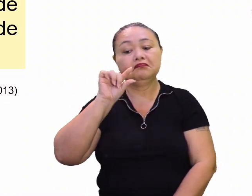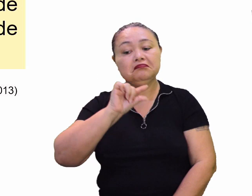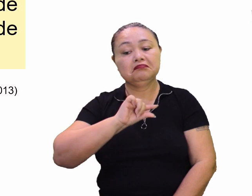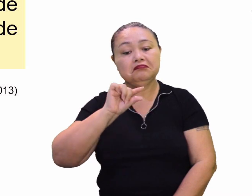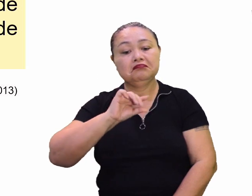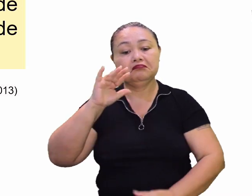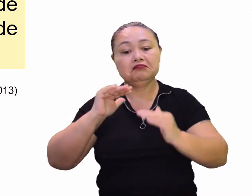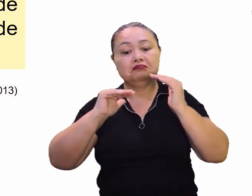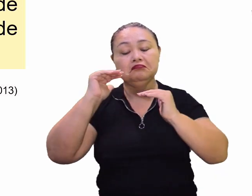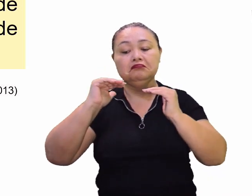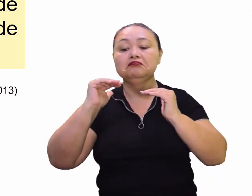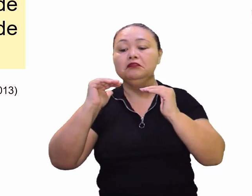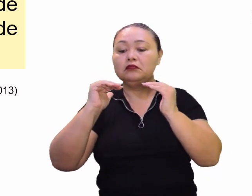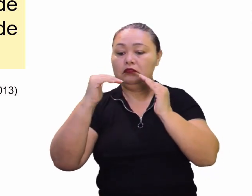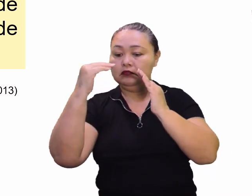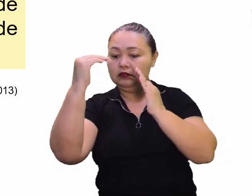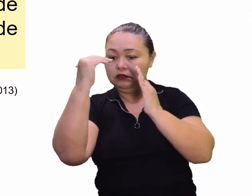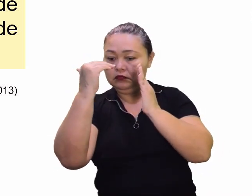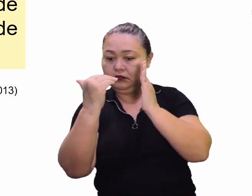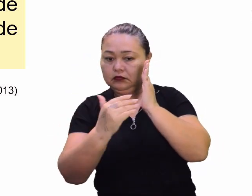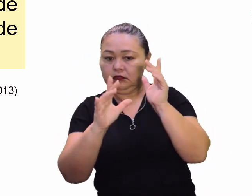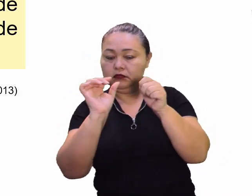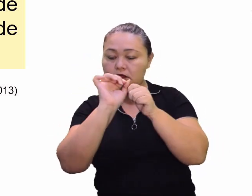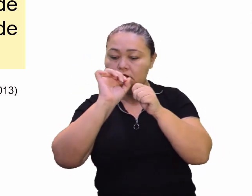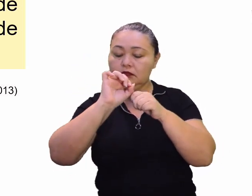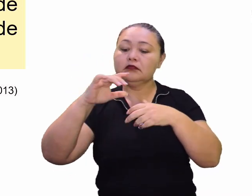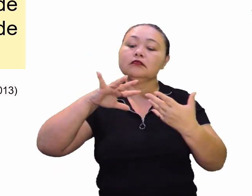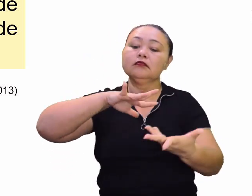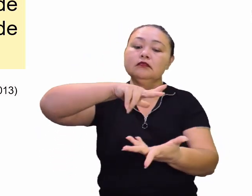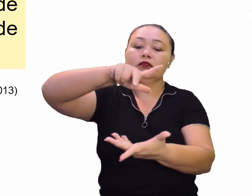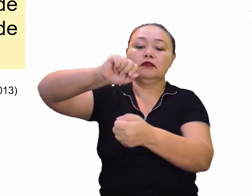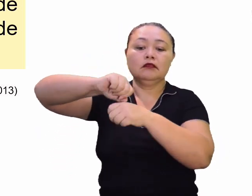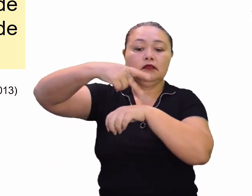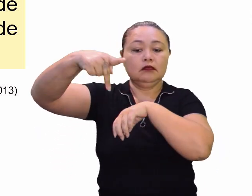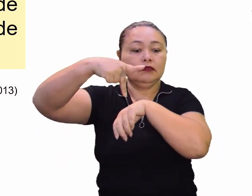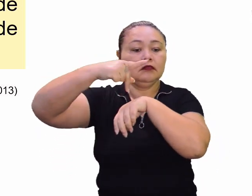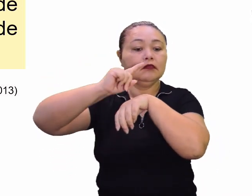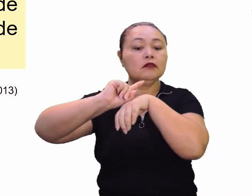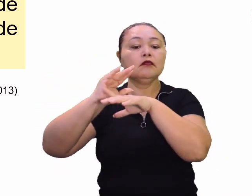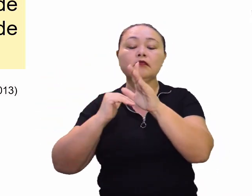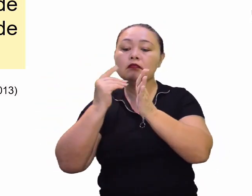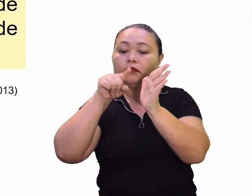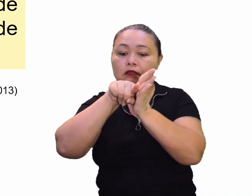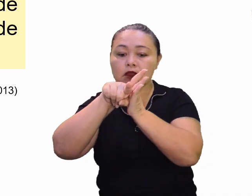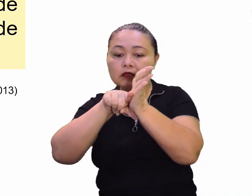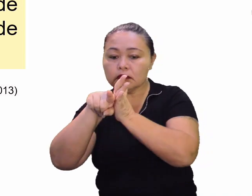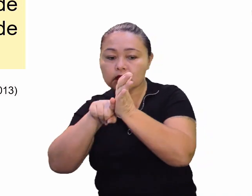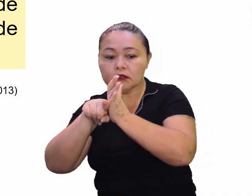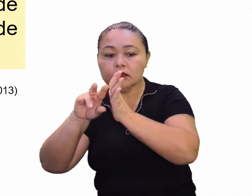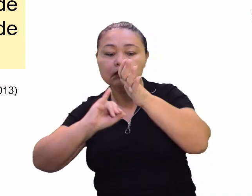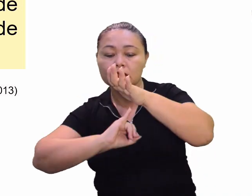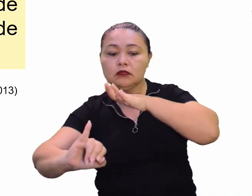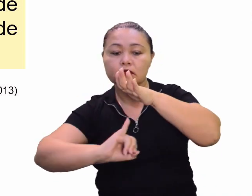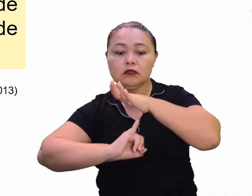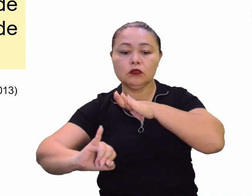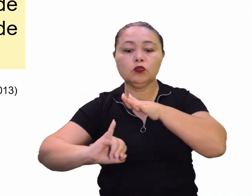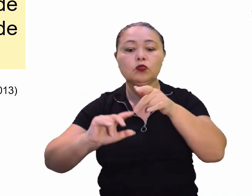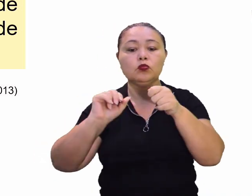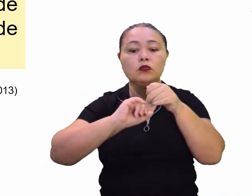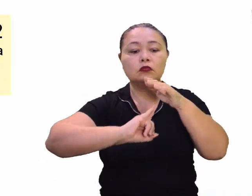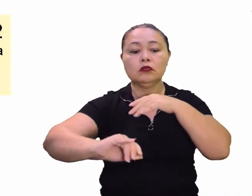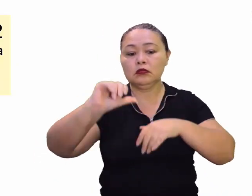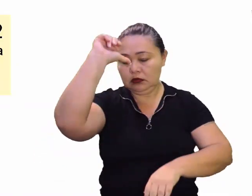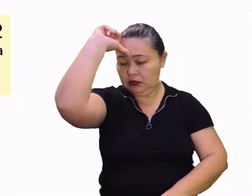acordo com o padrão internacional, aliado aos elevados investimentos em instituições de pesquisa, como o Instituto